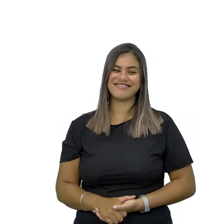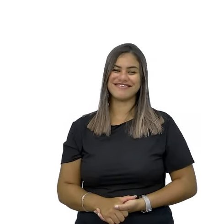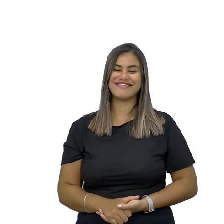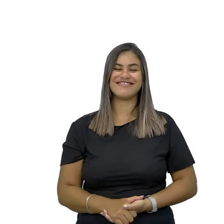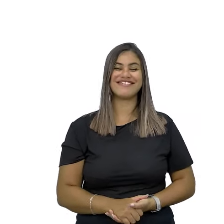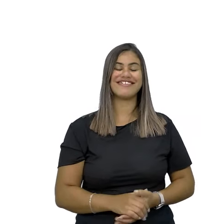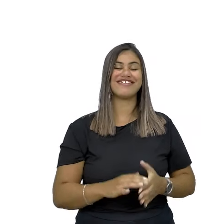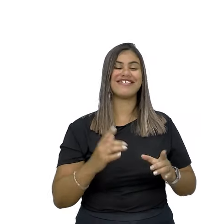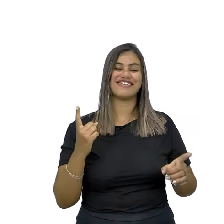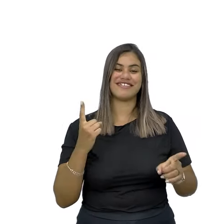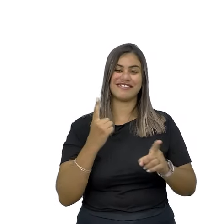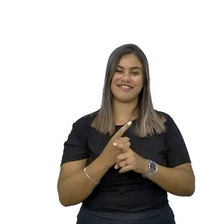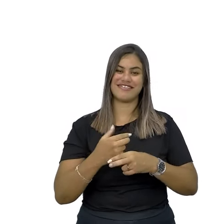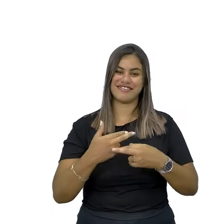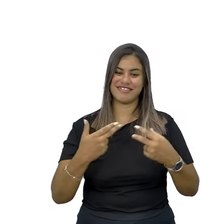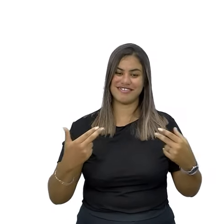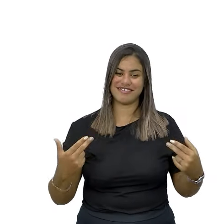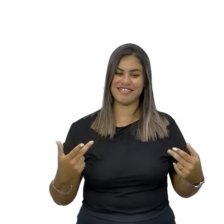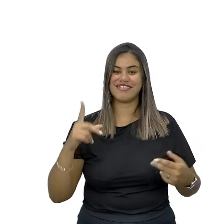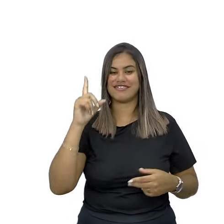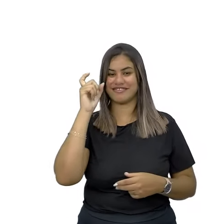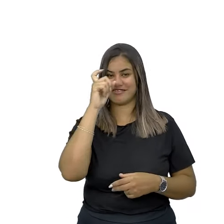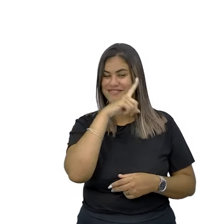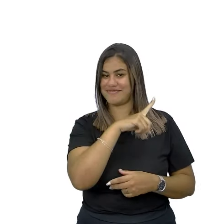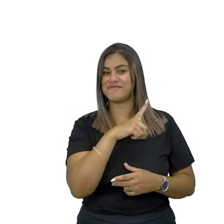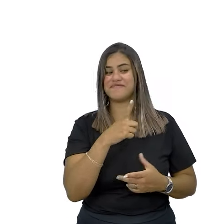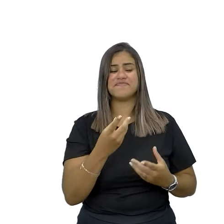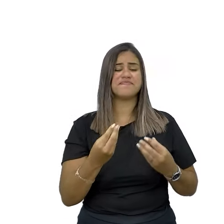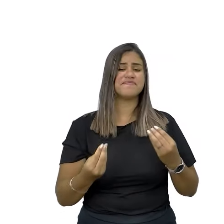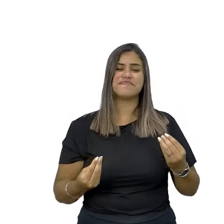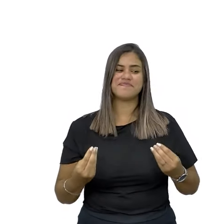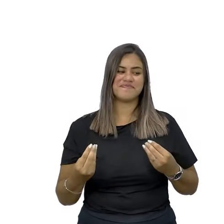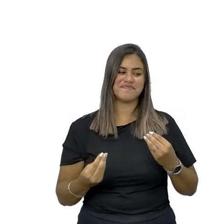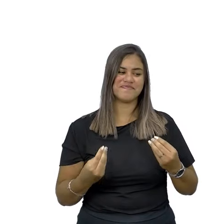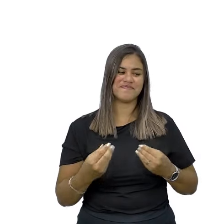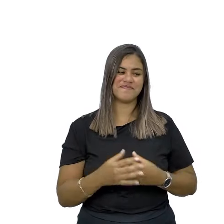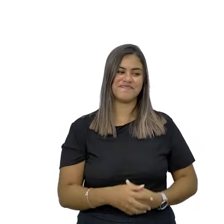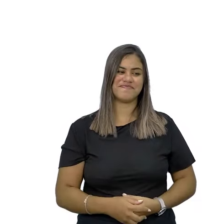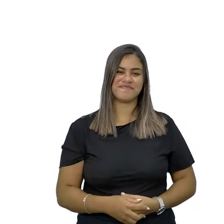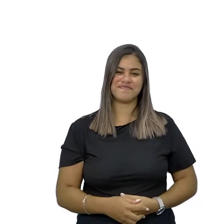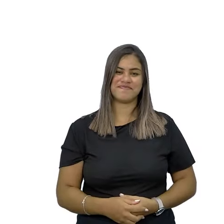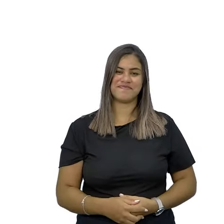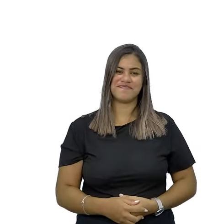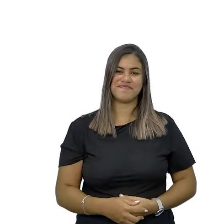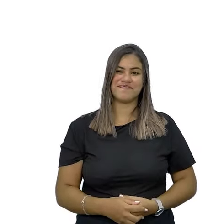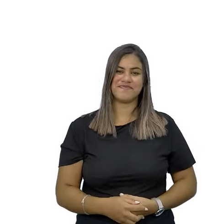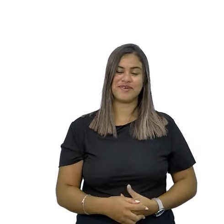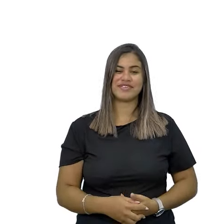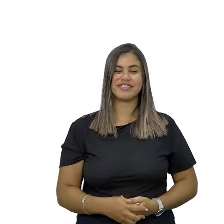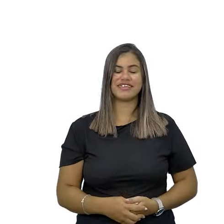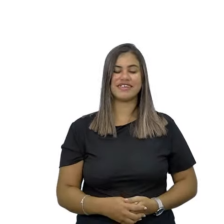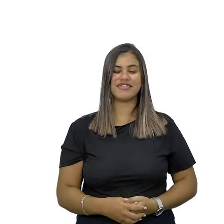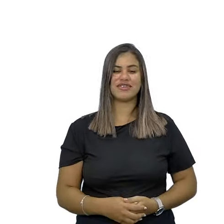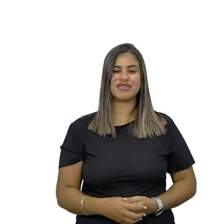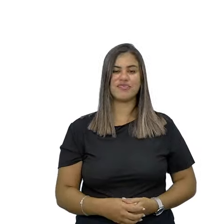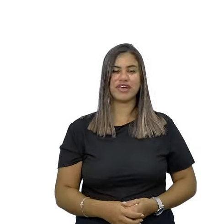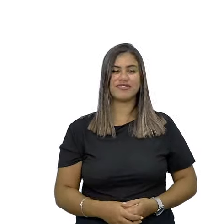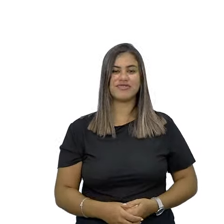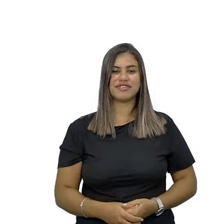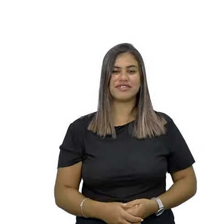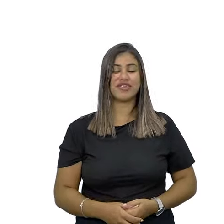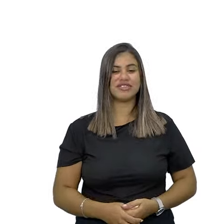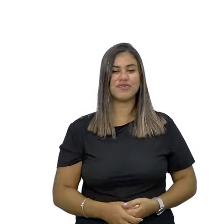Identificar as dificuldades. Quando a gente diz identificar as dificuldades, é a